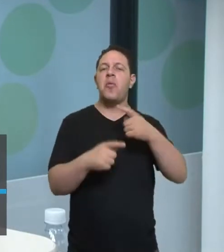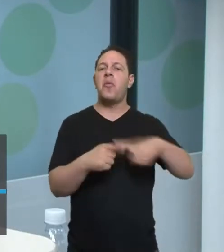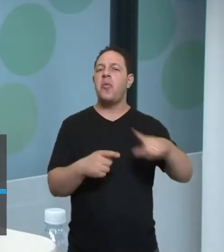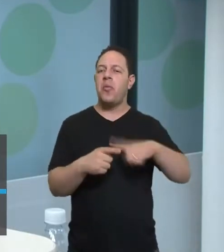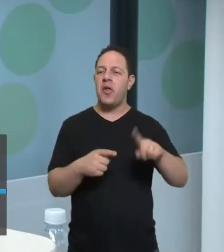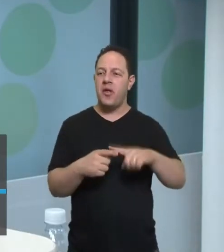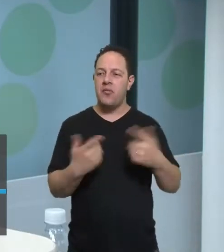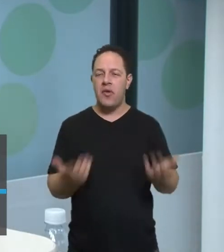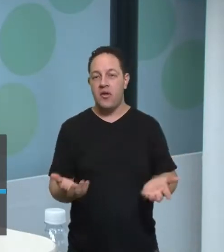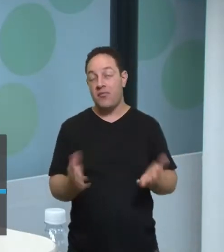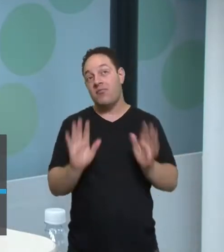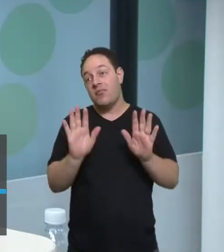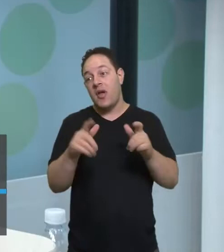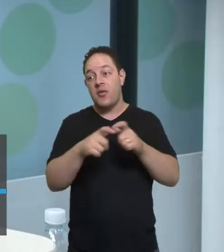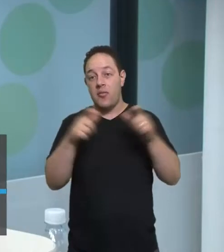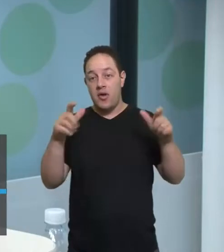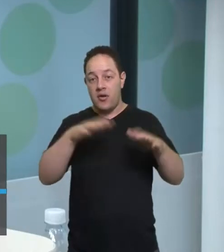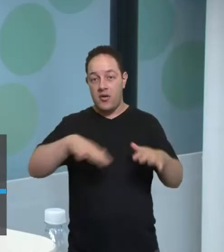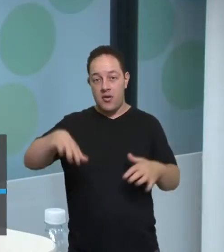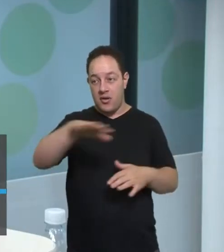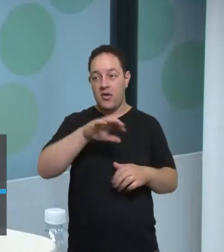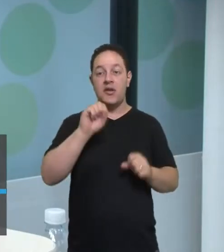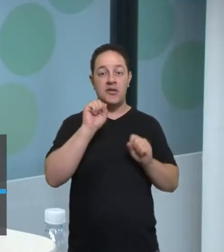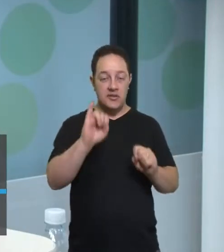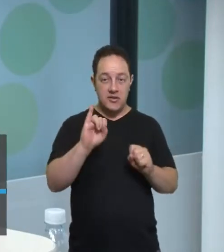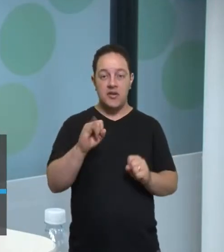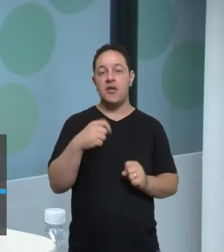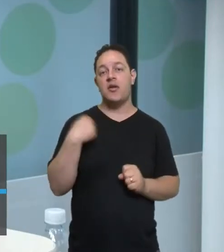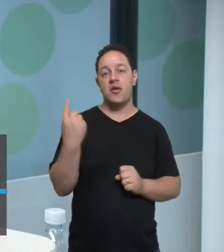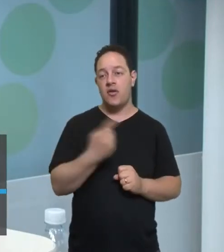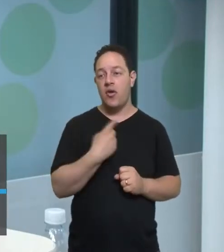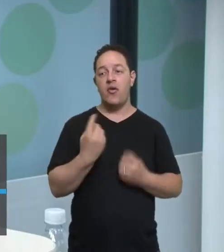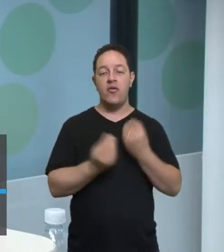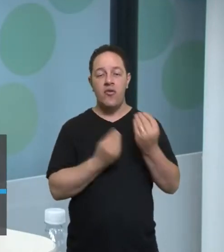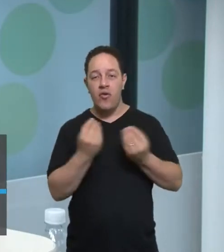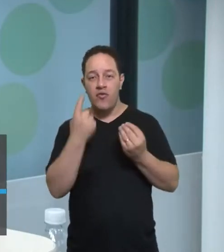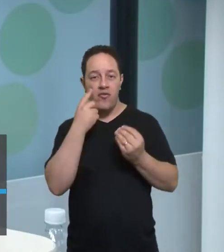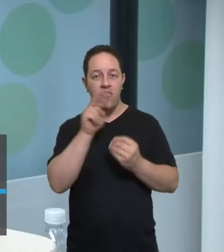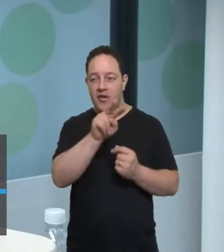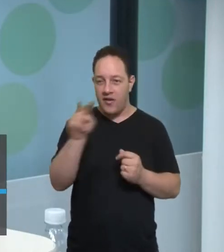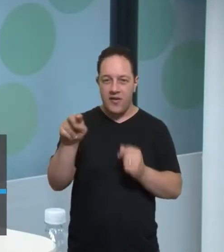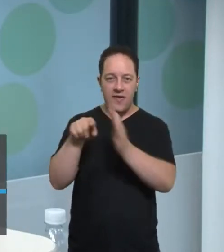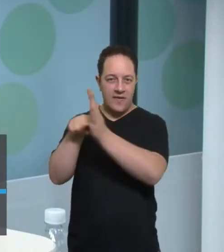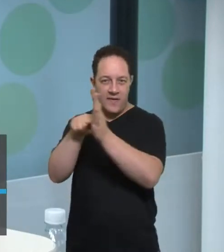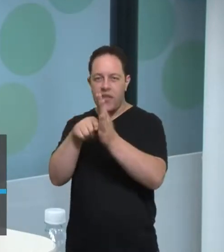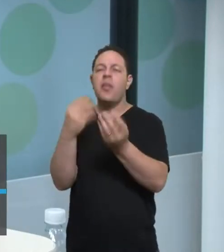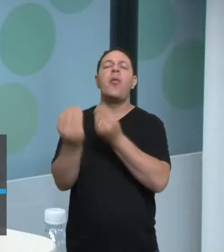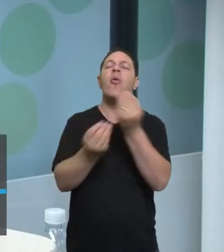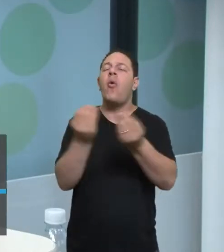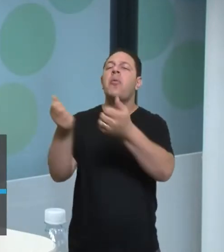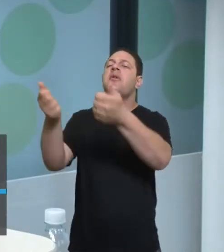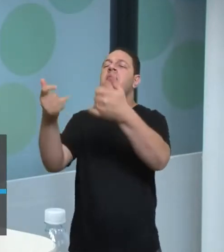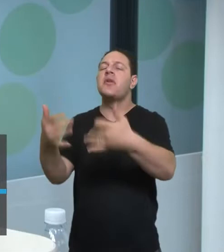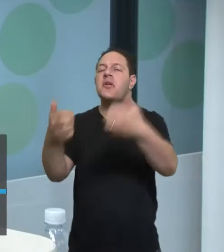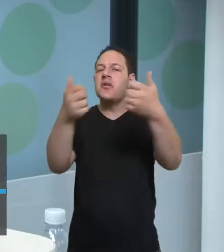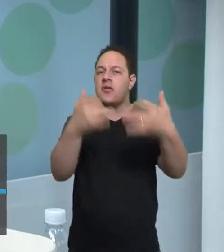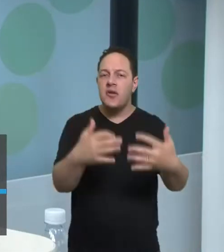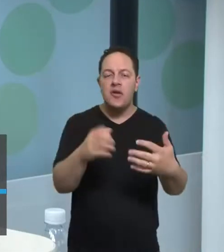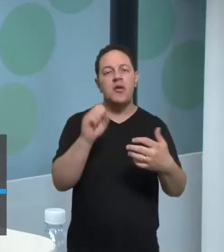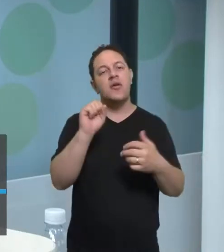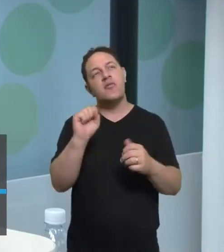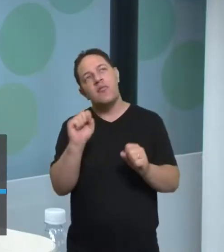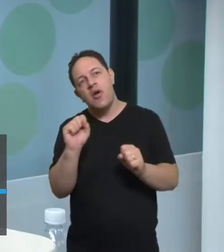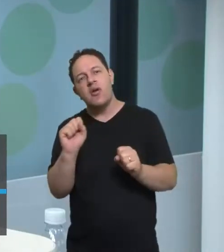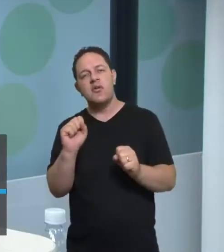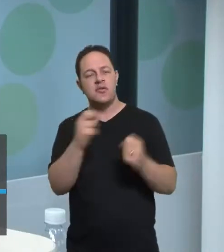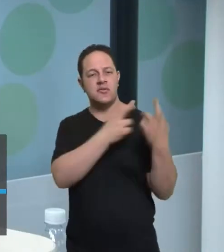no geral se nós lermos o que os pesquisadores tem a dizer a respeito isso tira